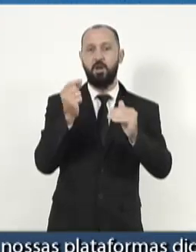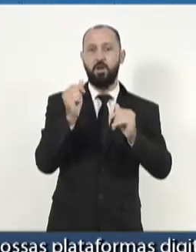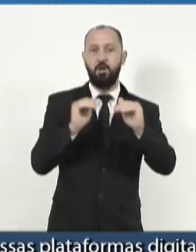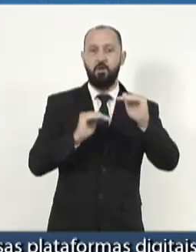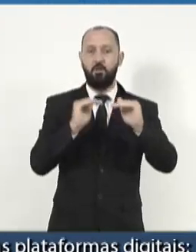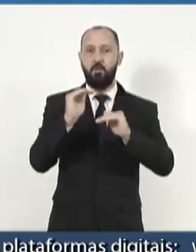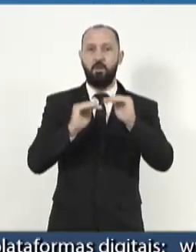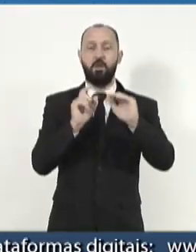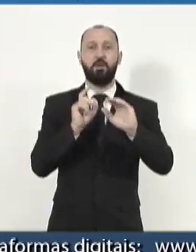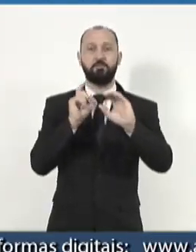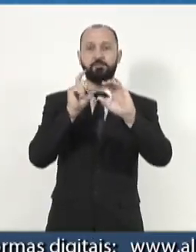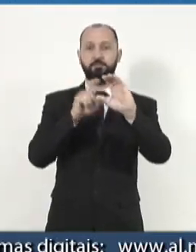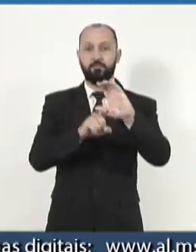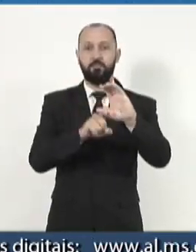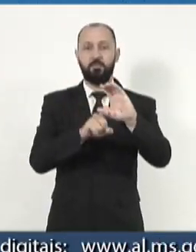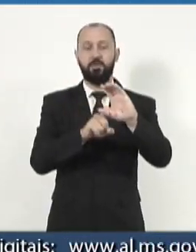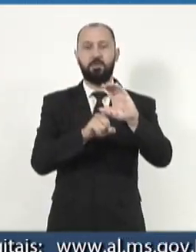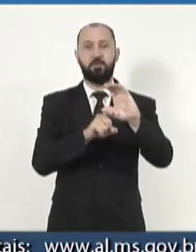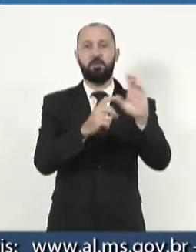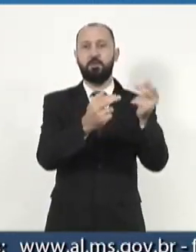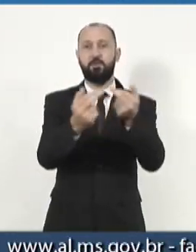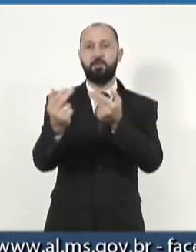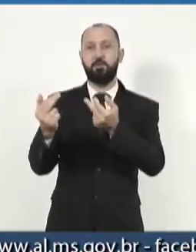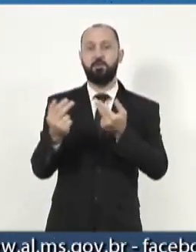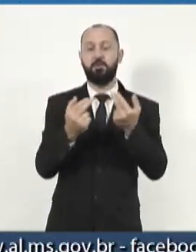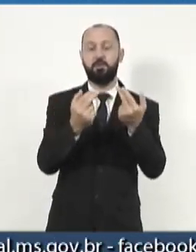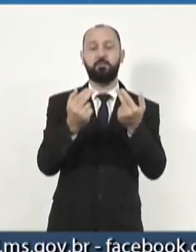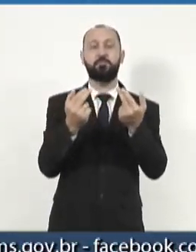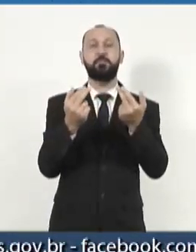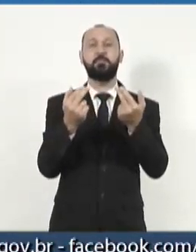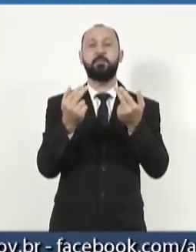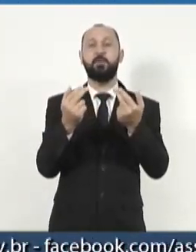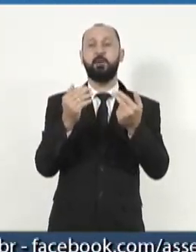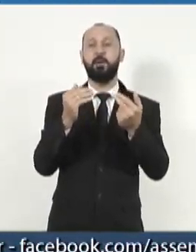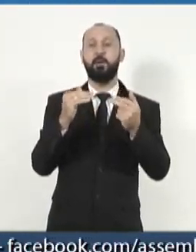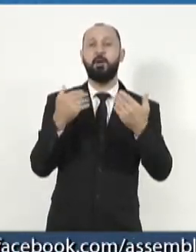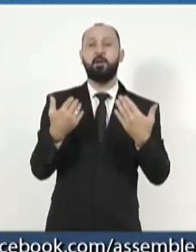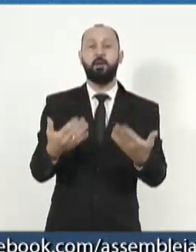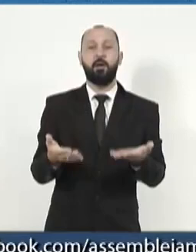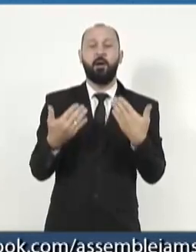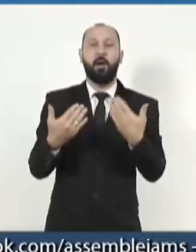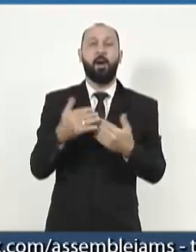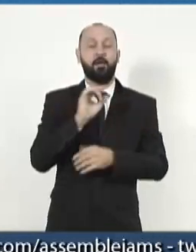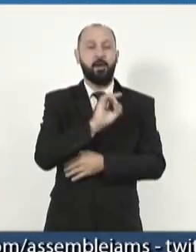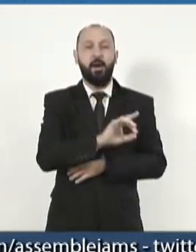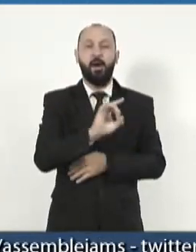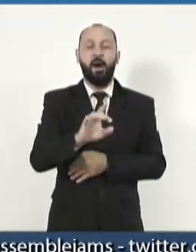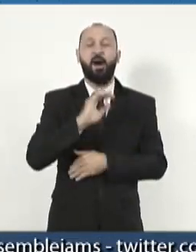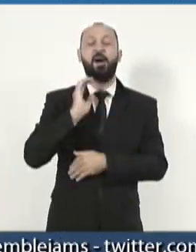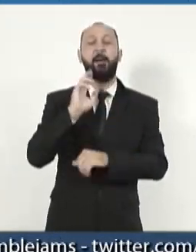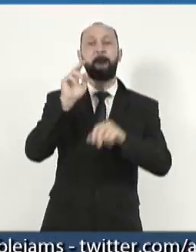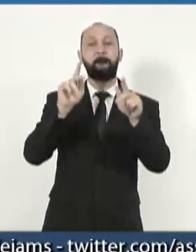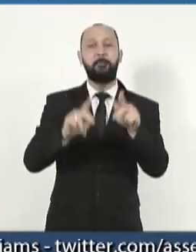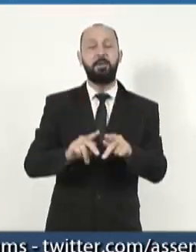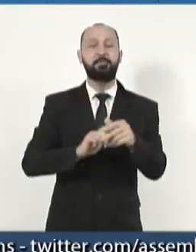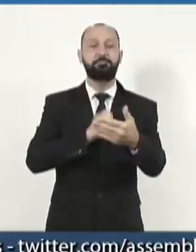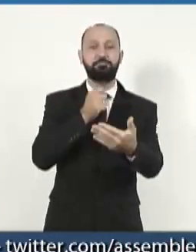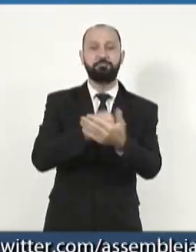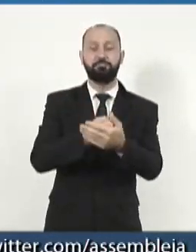a diretoria e tivemos a oportunidade de receber